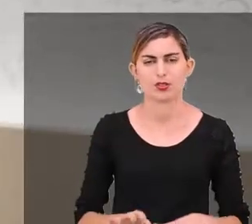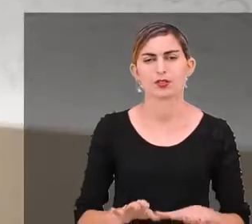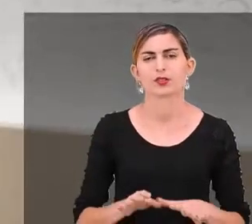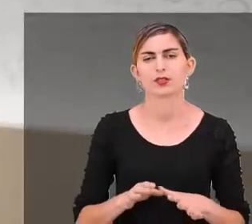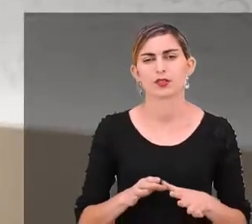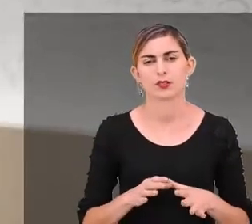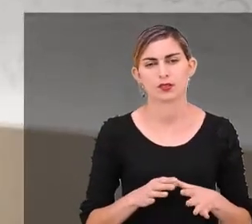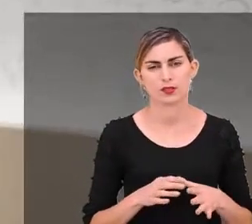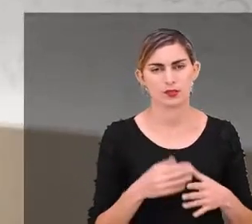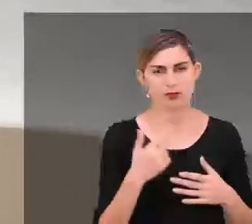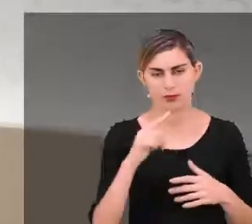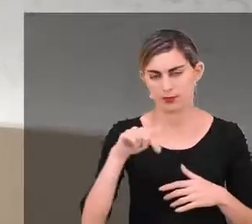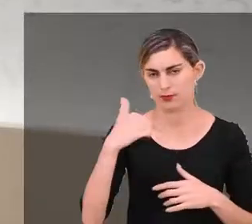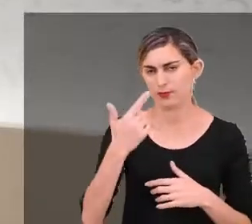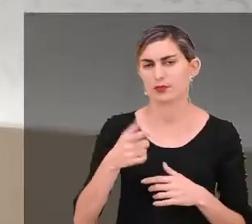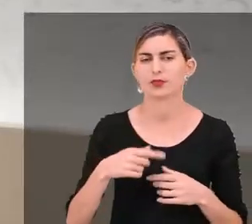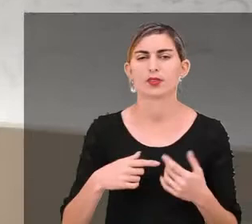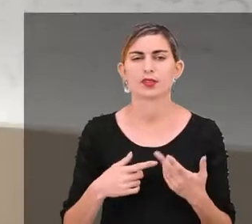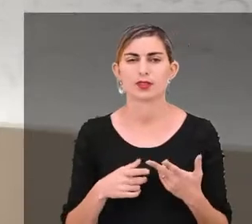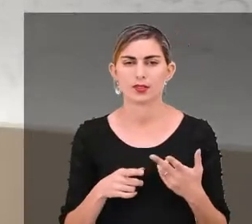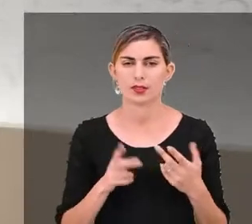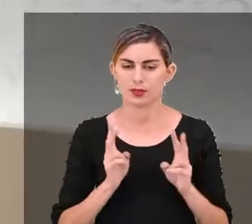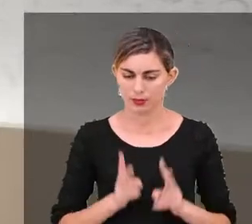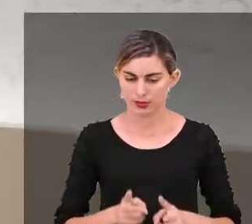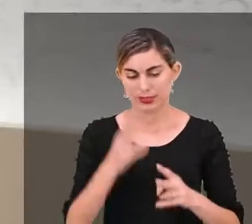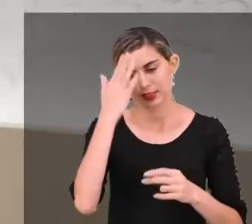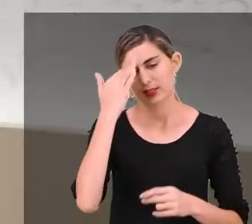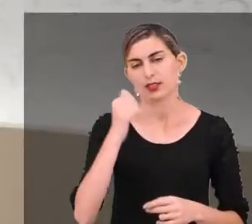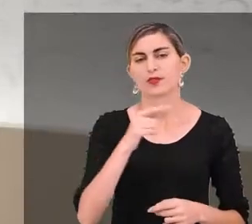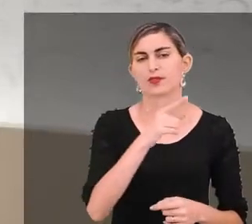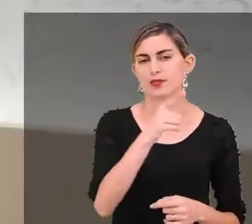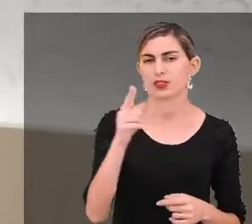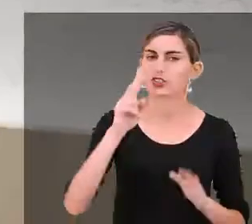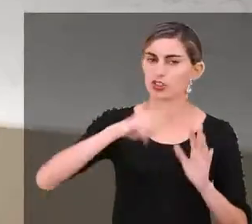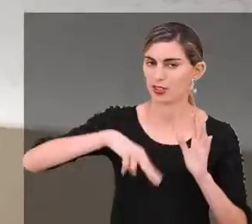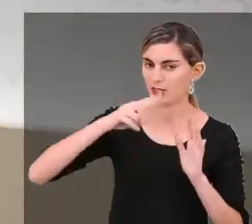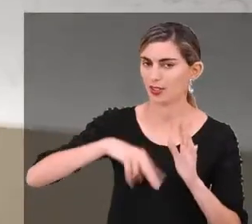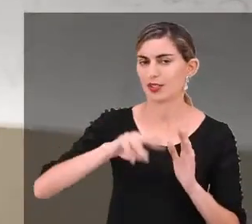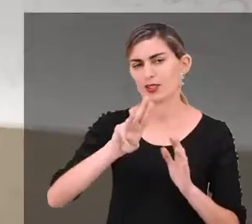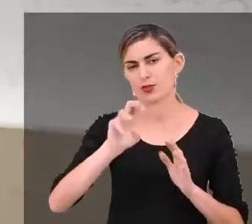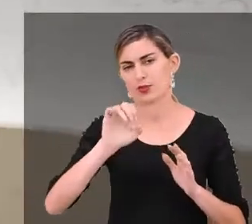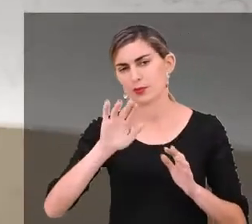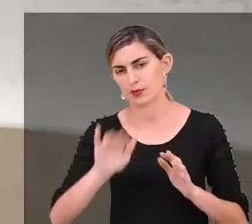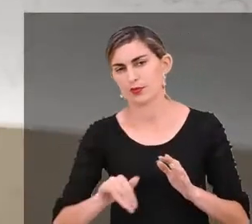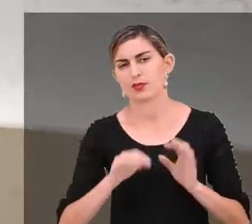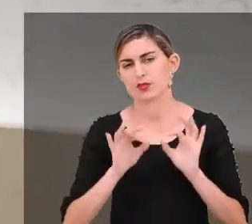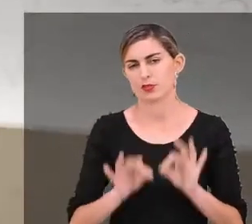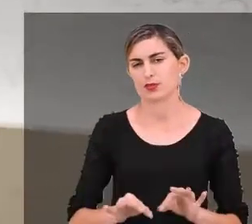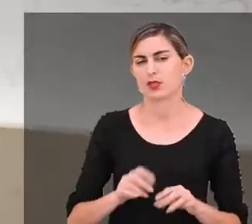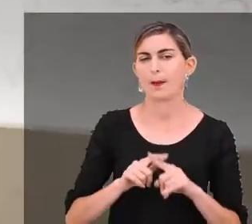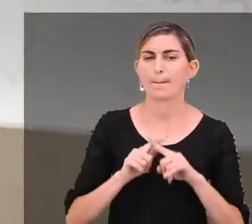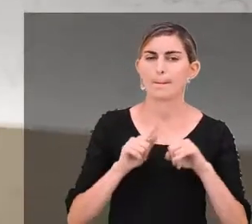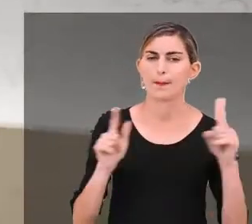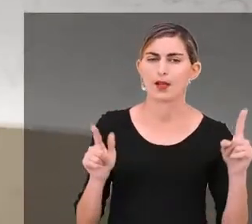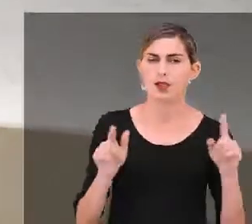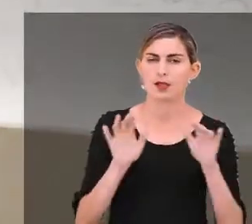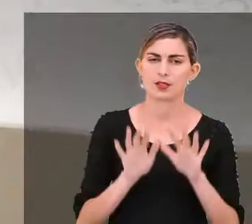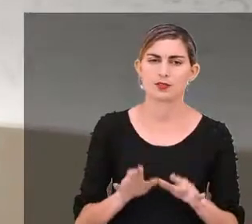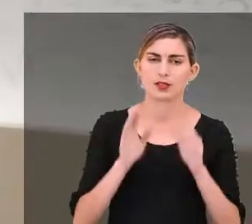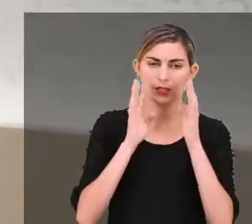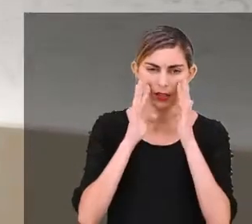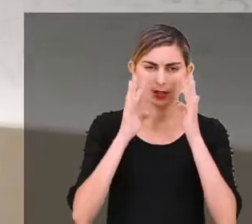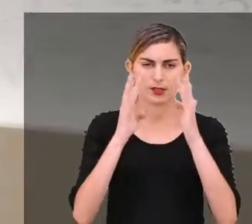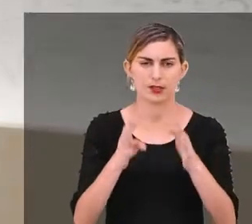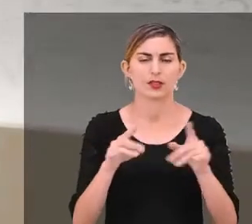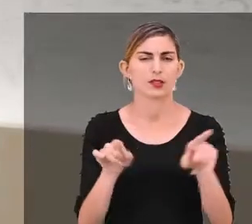aí desse outro lado, Sei que você já leu todo o e-book, certo? Mas